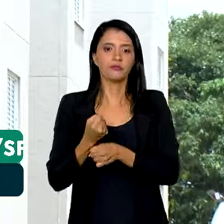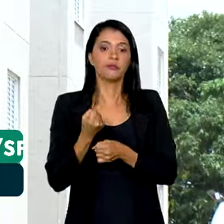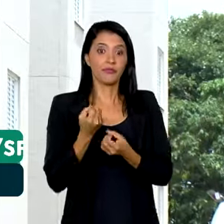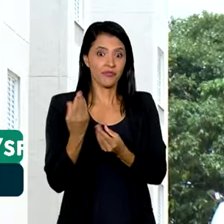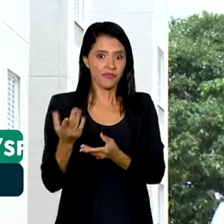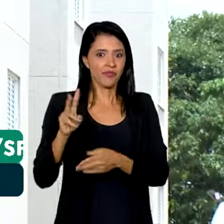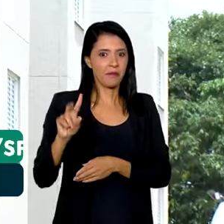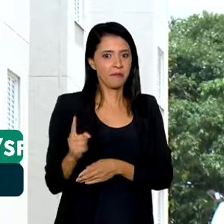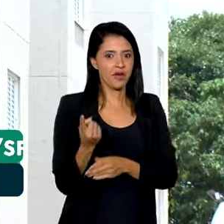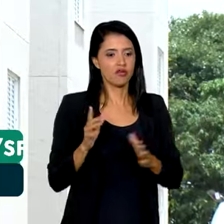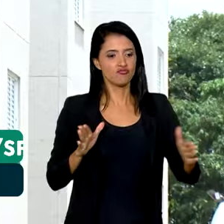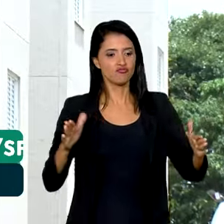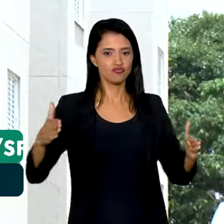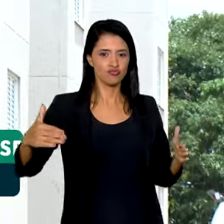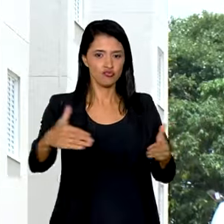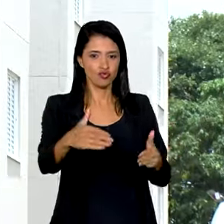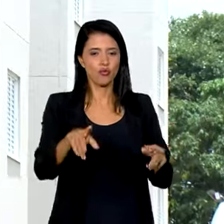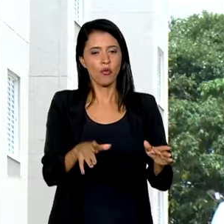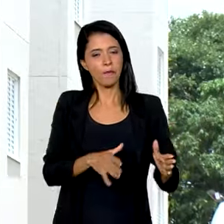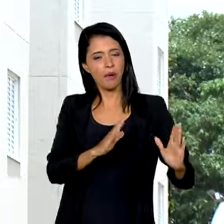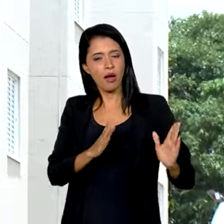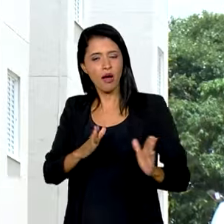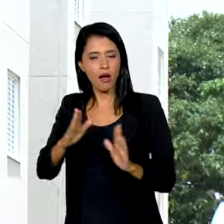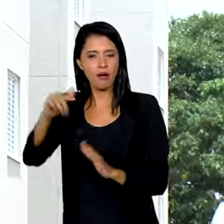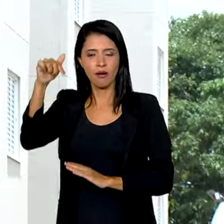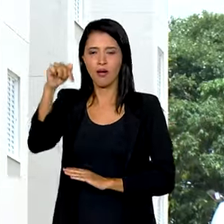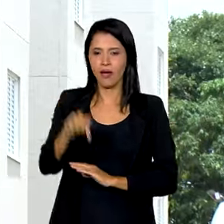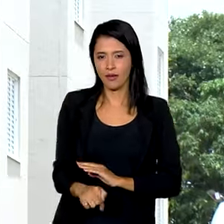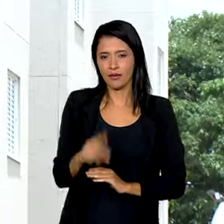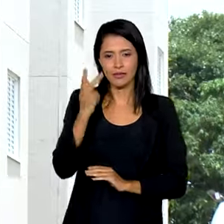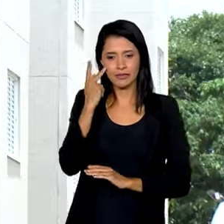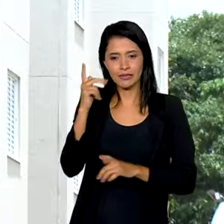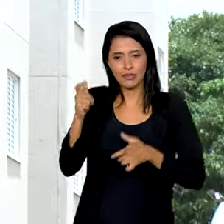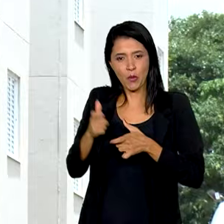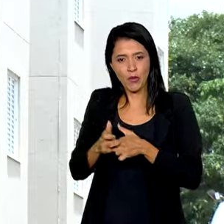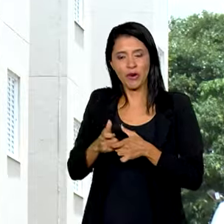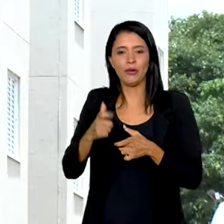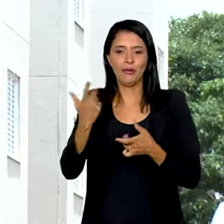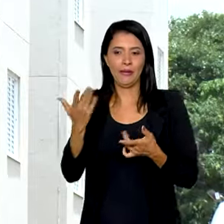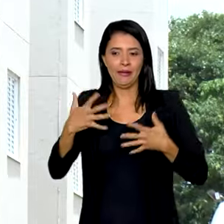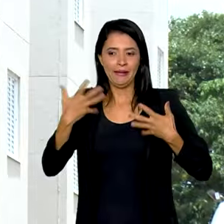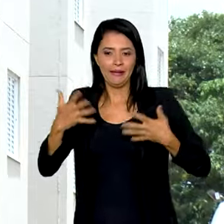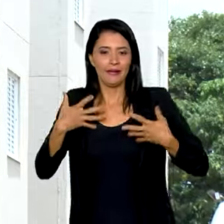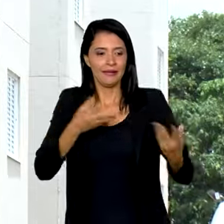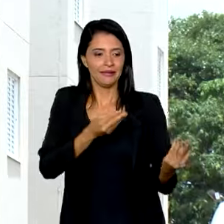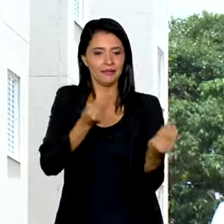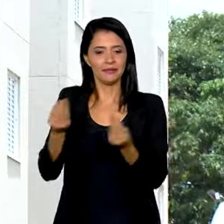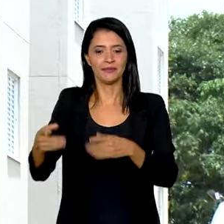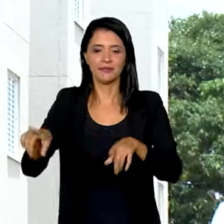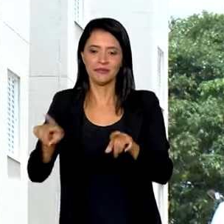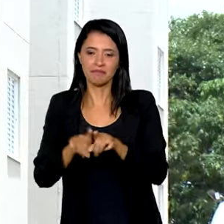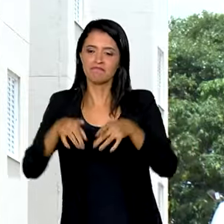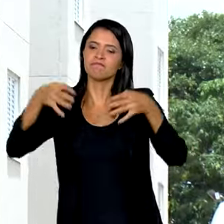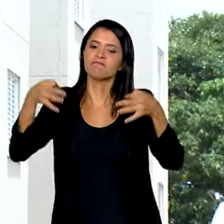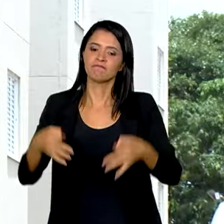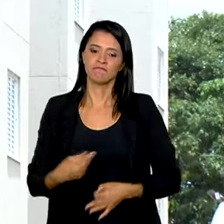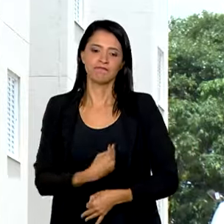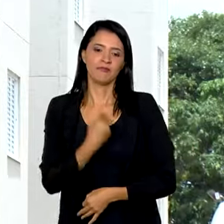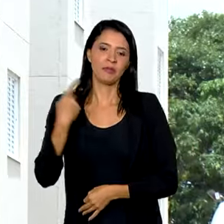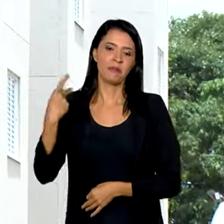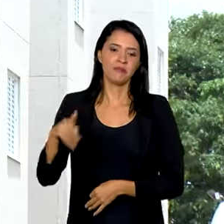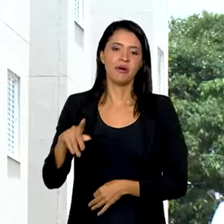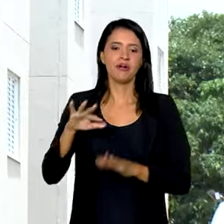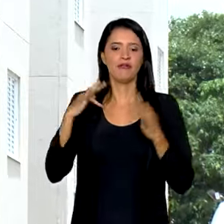um conjunto de lote de apartamentos aqui no interior de São Paulo, além de alegria, vai trazer dignidade para as